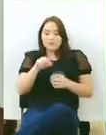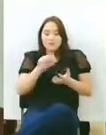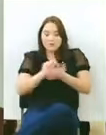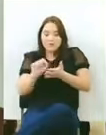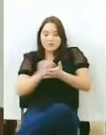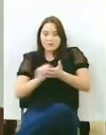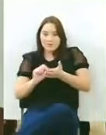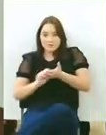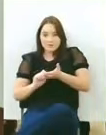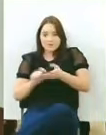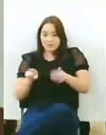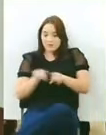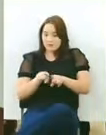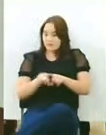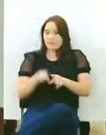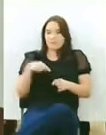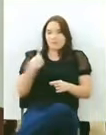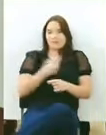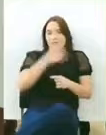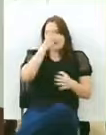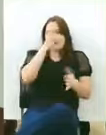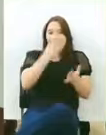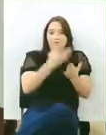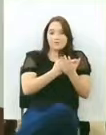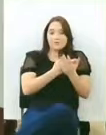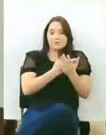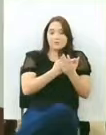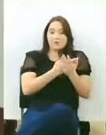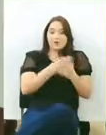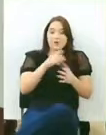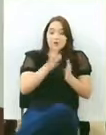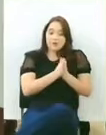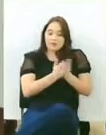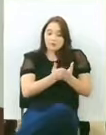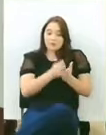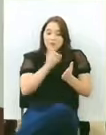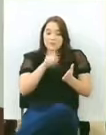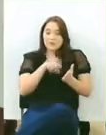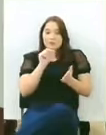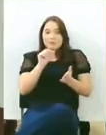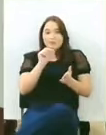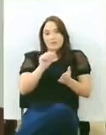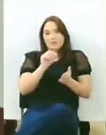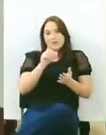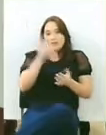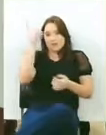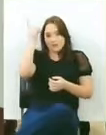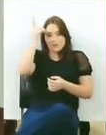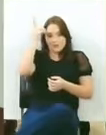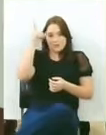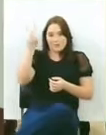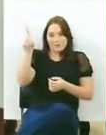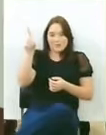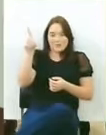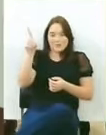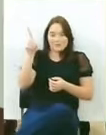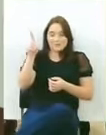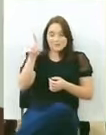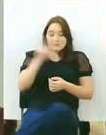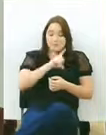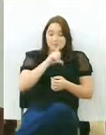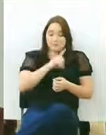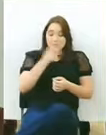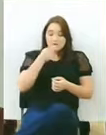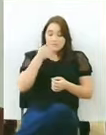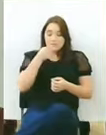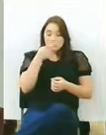das Escrituras e porque nós cremos que a Bíblia é um livro divino vindo da parte de Deus. E ele